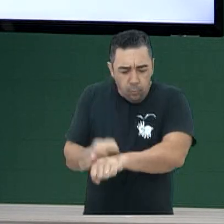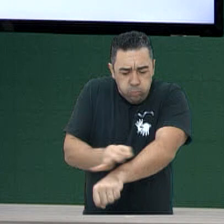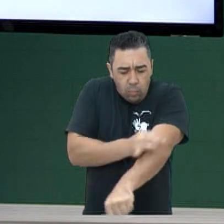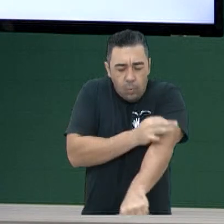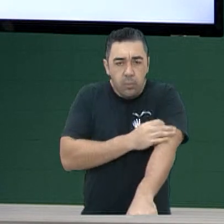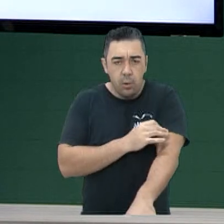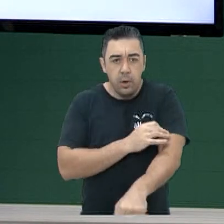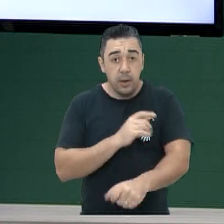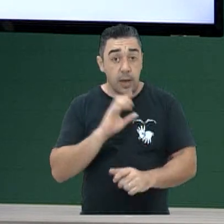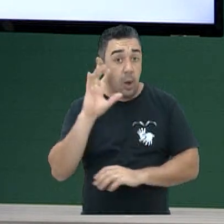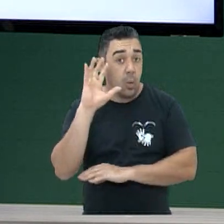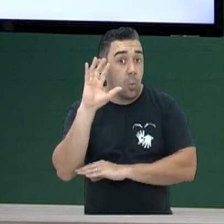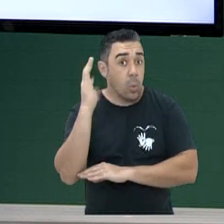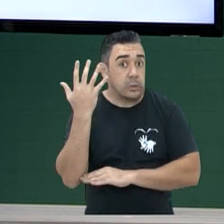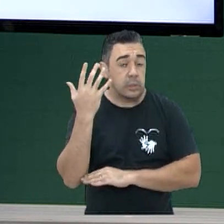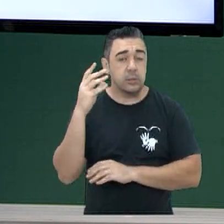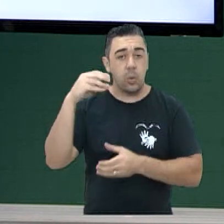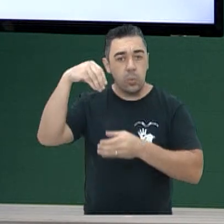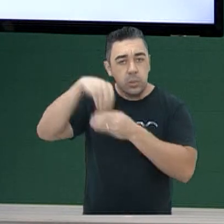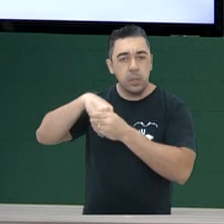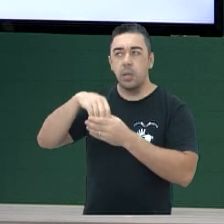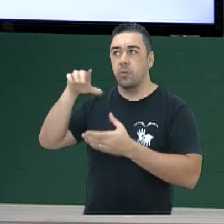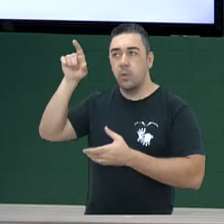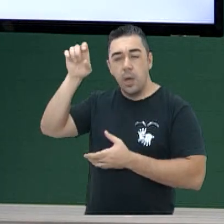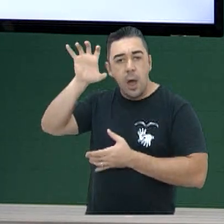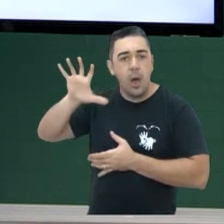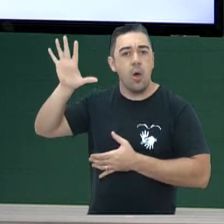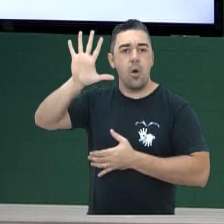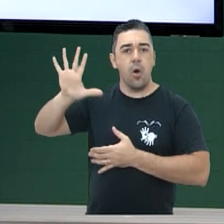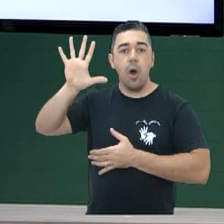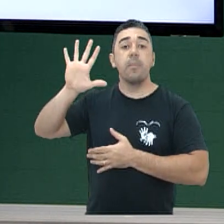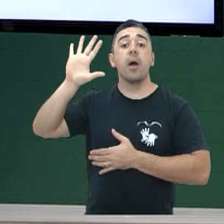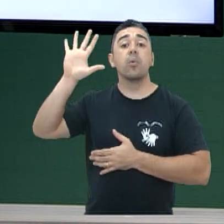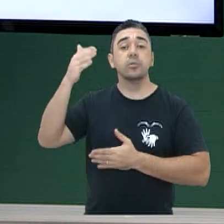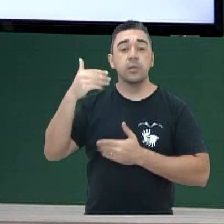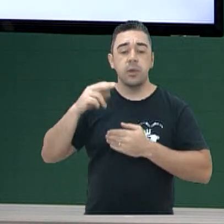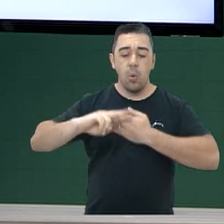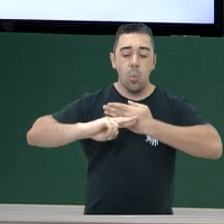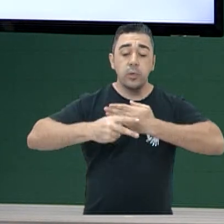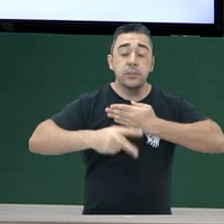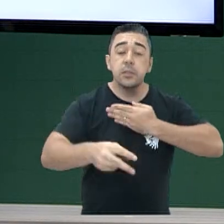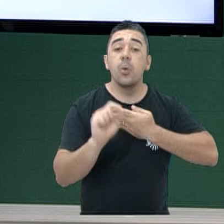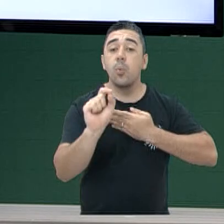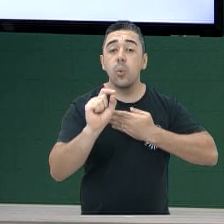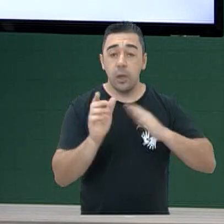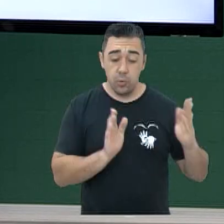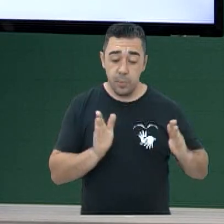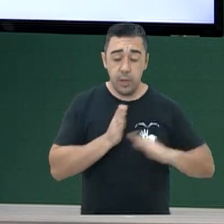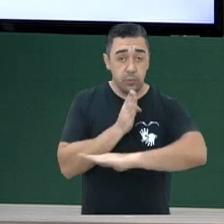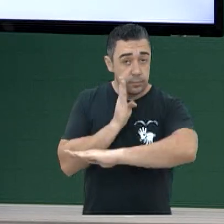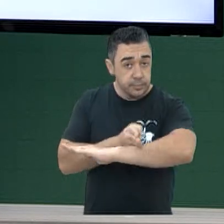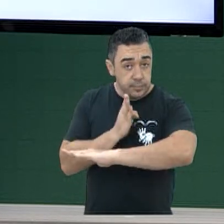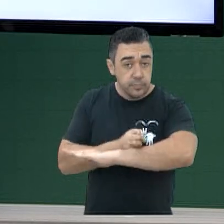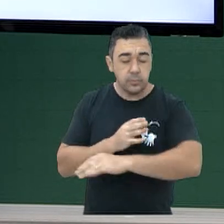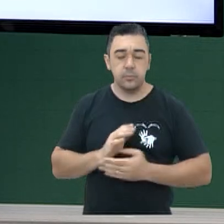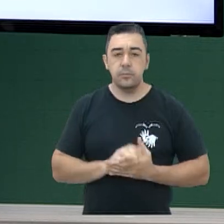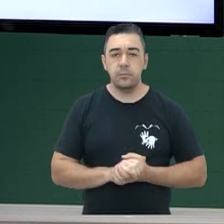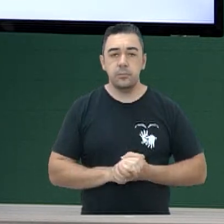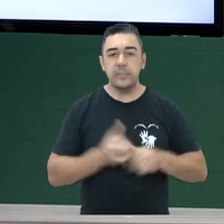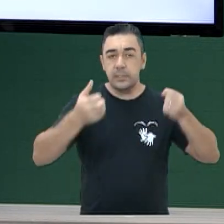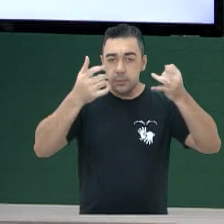ocasionou dentro da Europa e o que ela trouxe, né, de causas e consequências, tá, no período medieval. Daí aqui, ó,